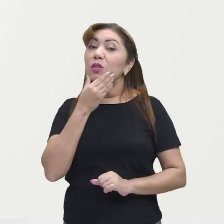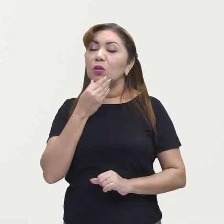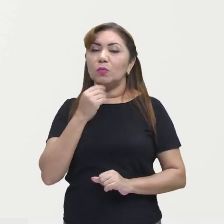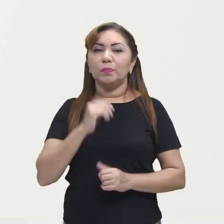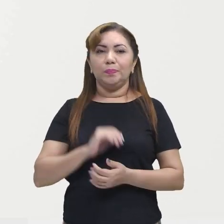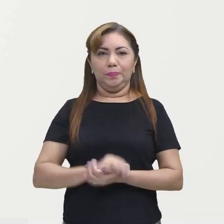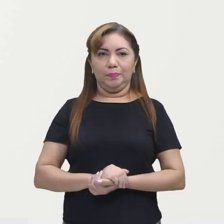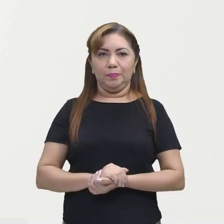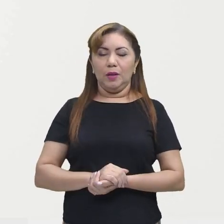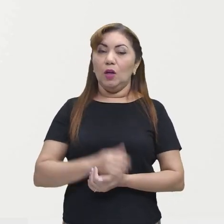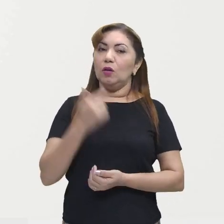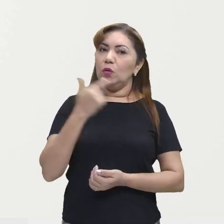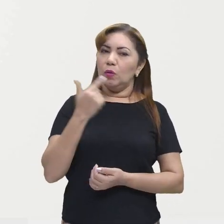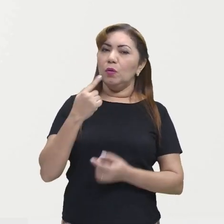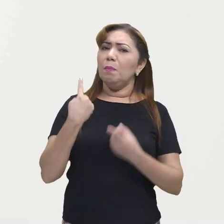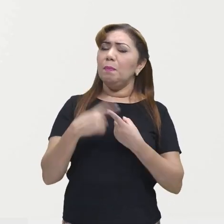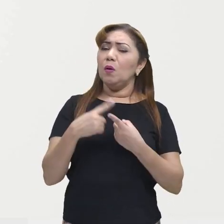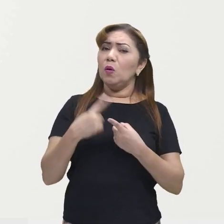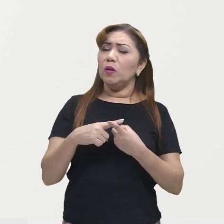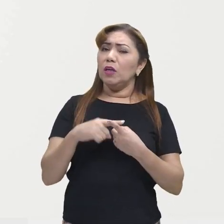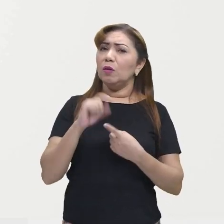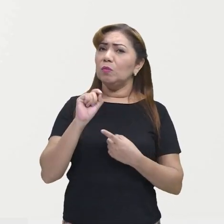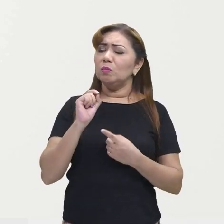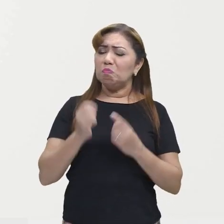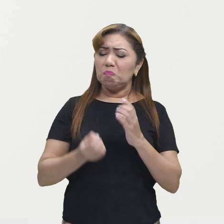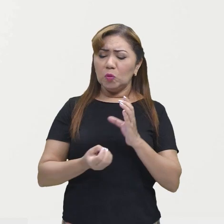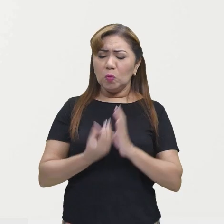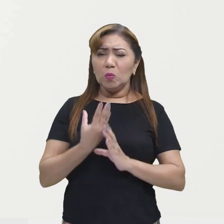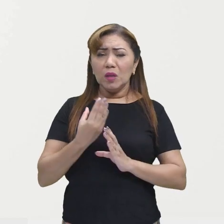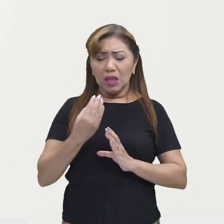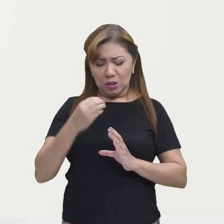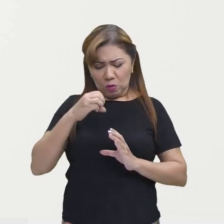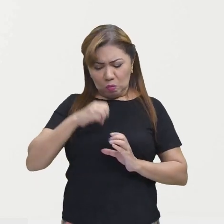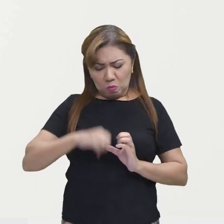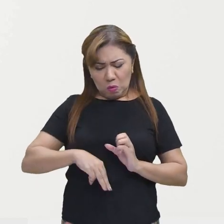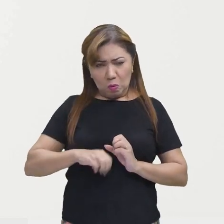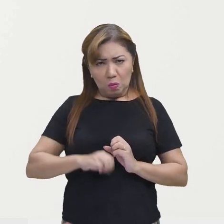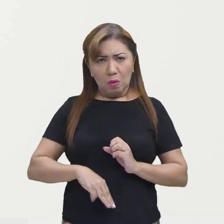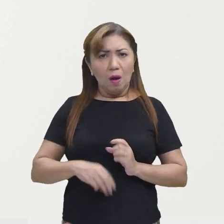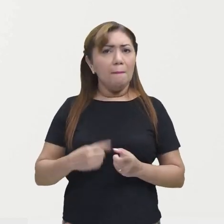Número 2. Por que ocorre a menstruação?